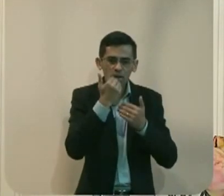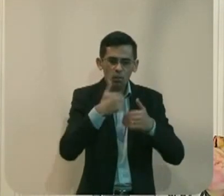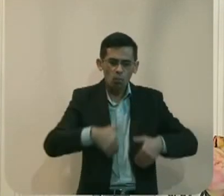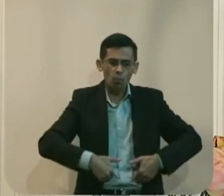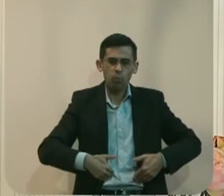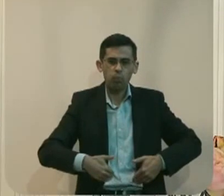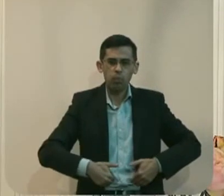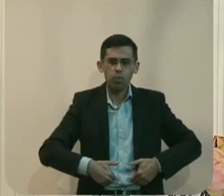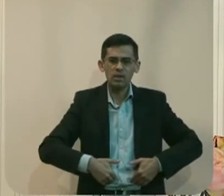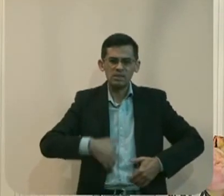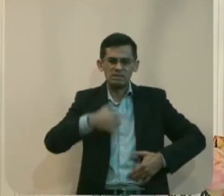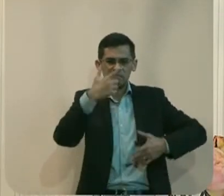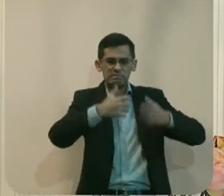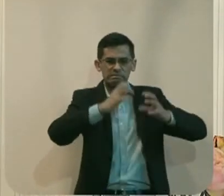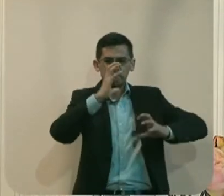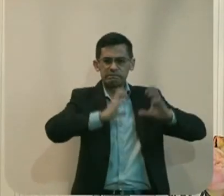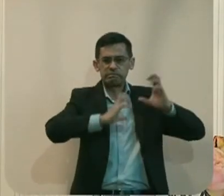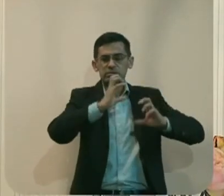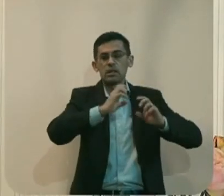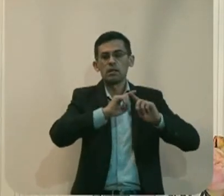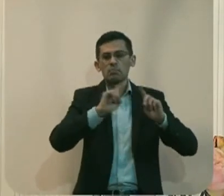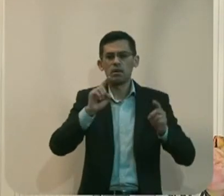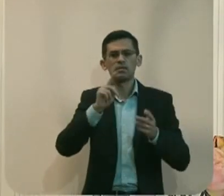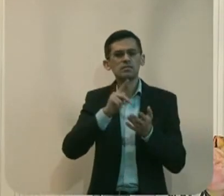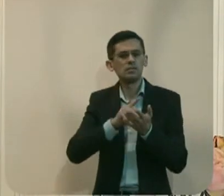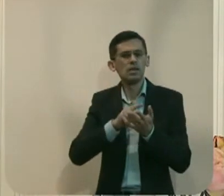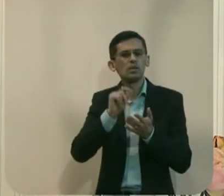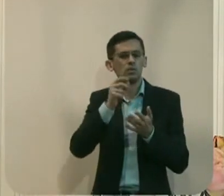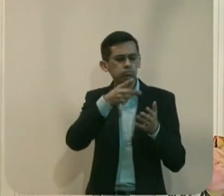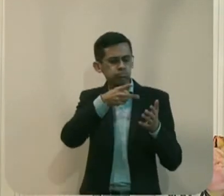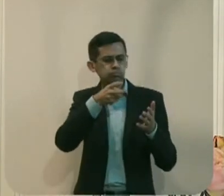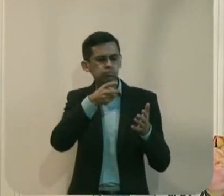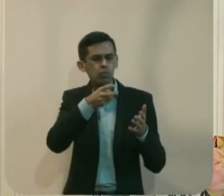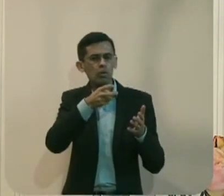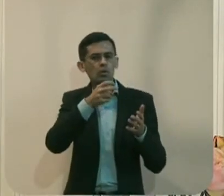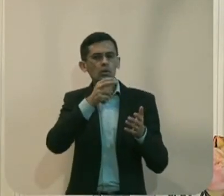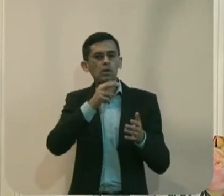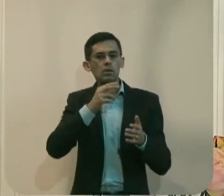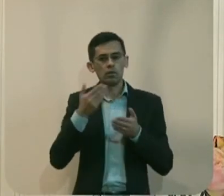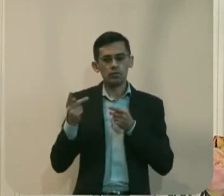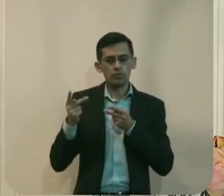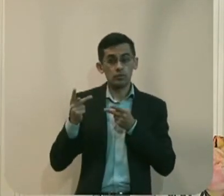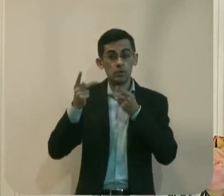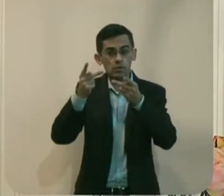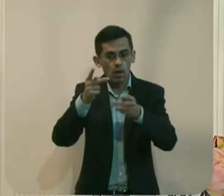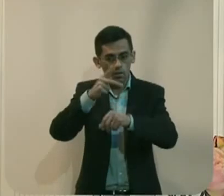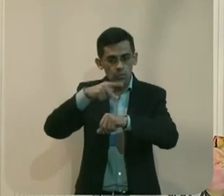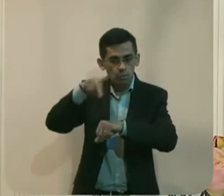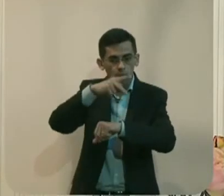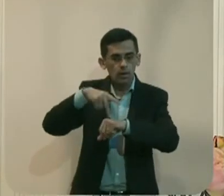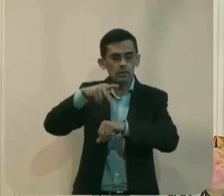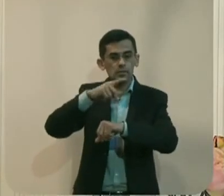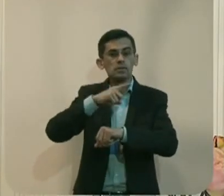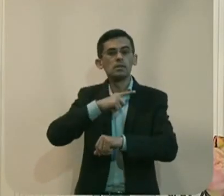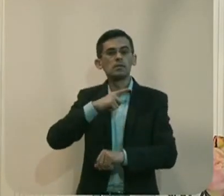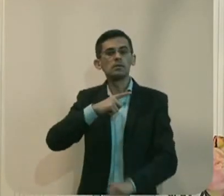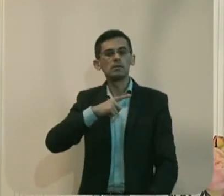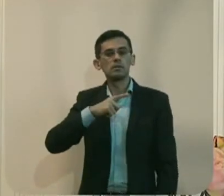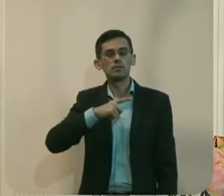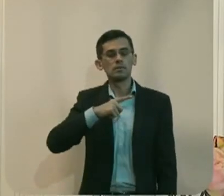7 anos de luta. E é interessante porque quando nós fomos lá, havia